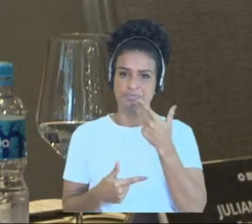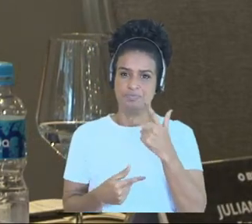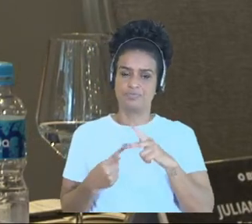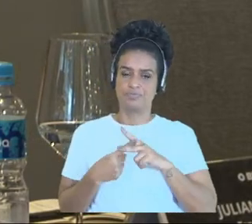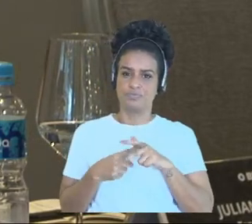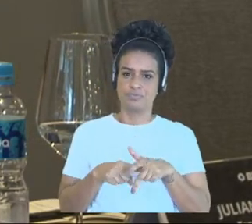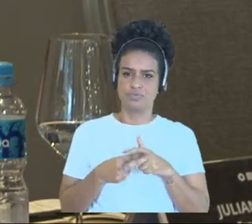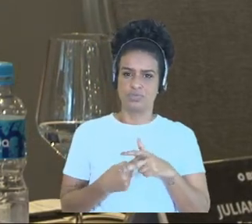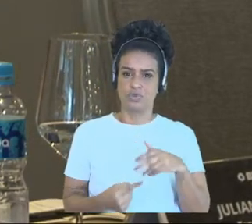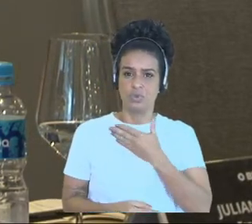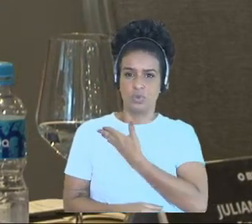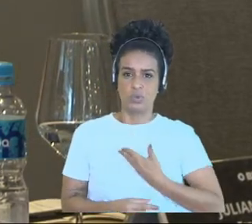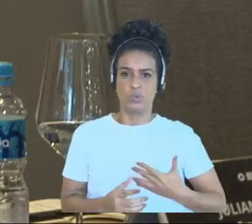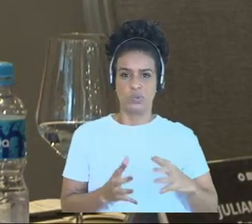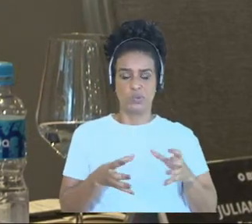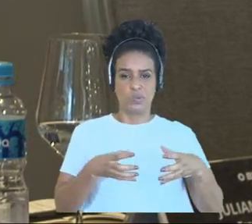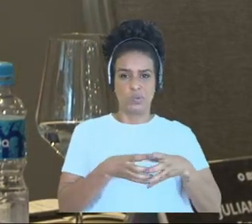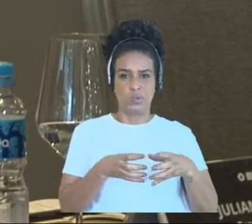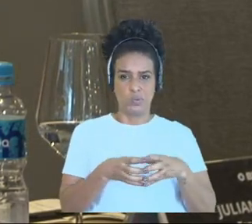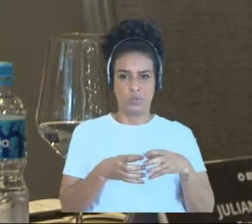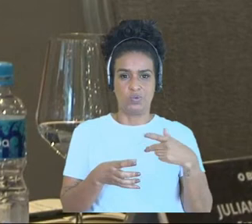governo gosta,